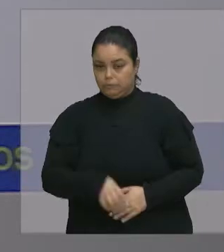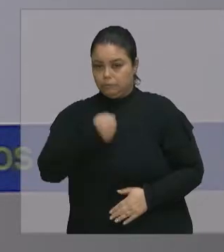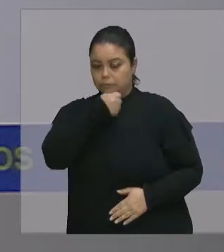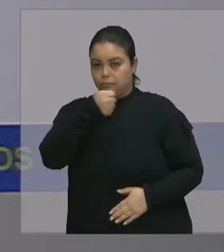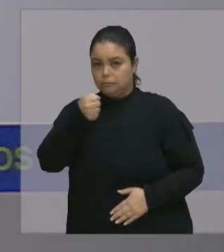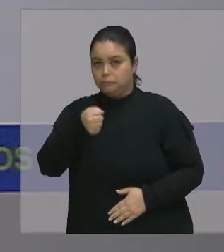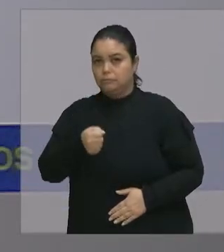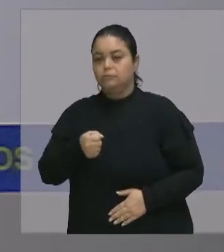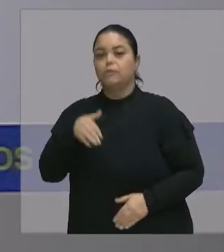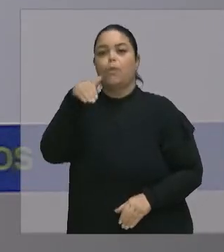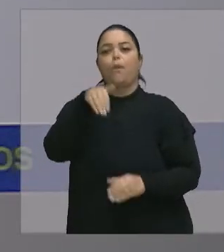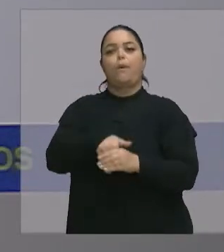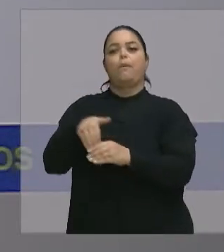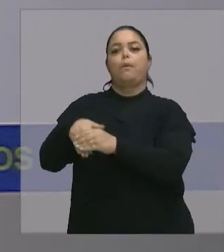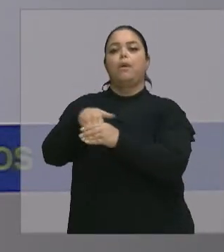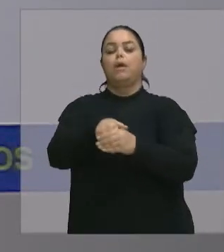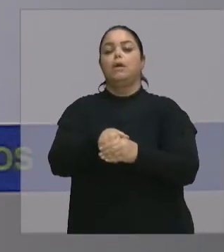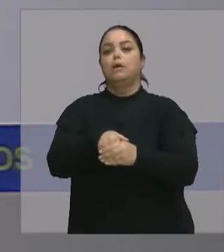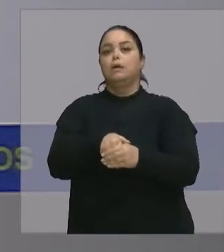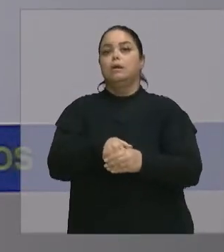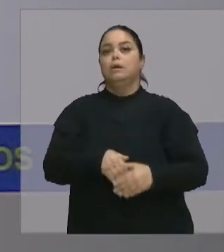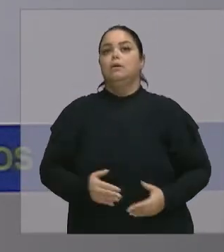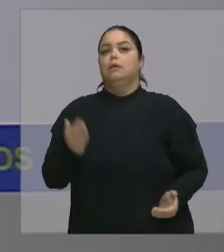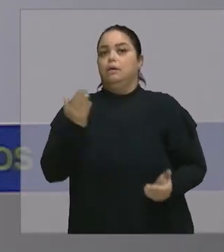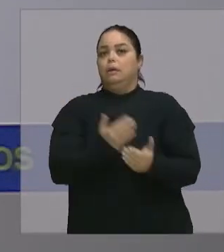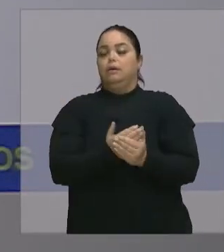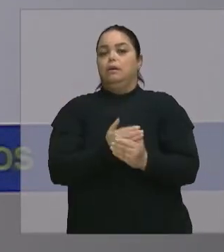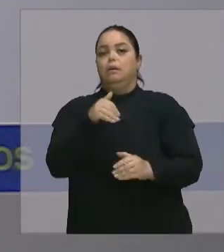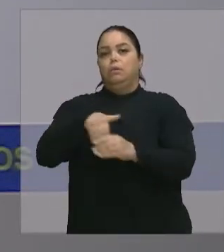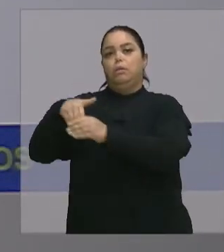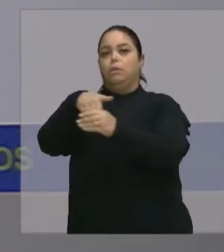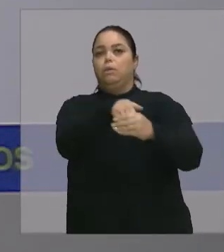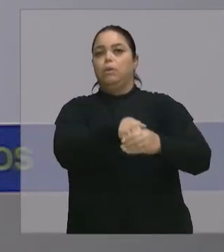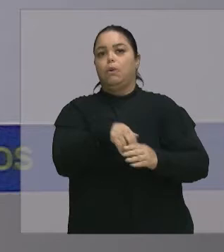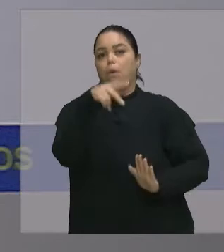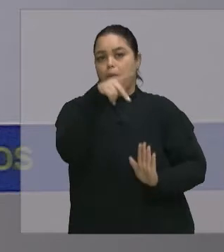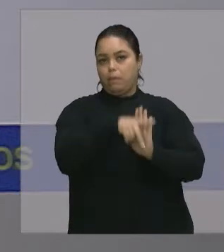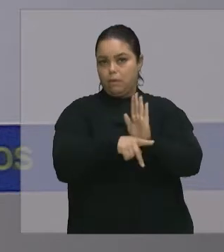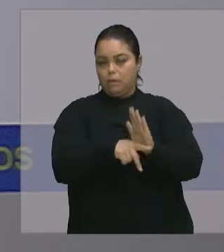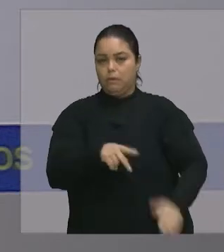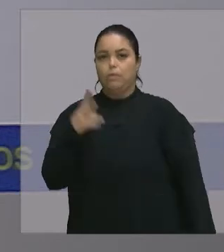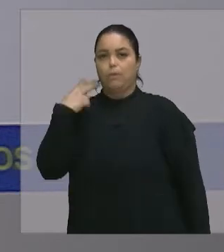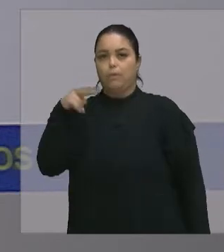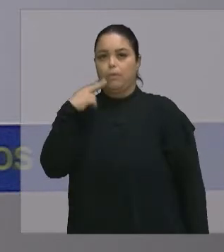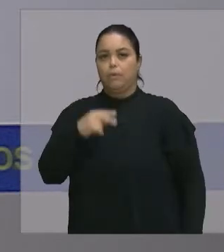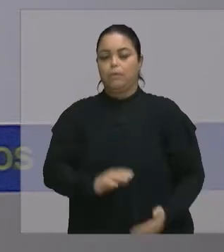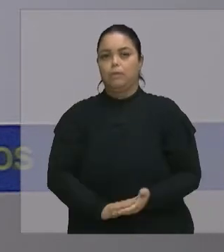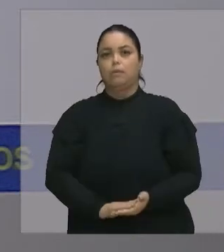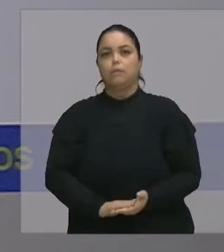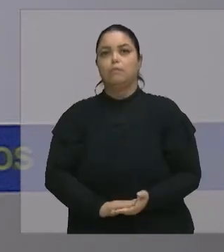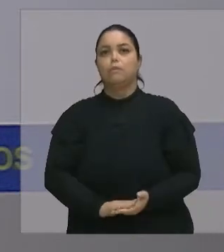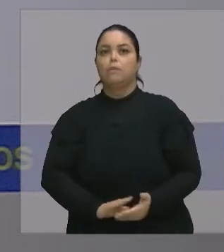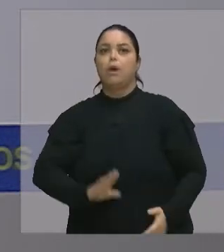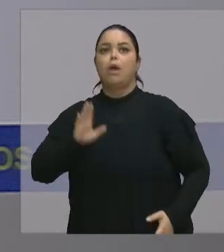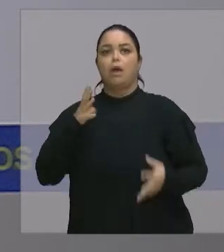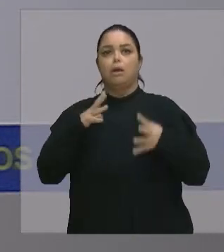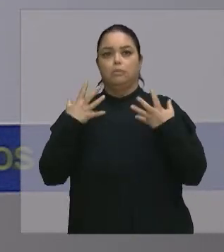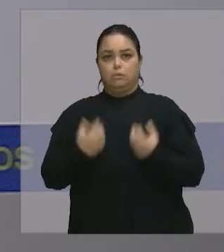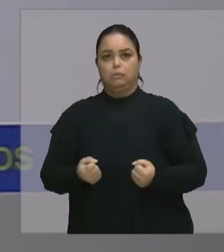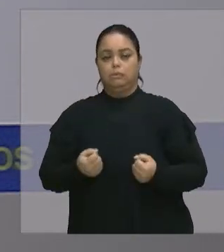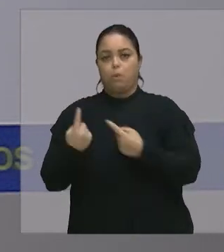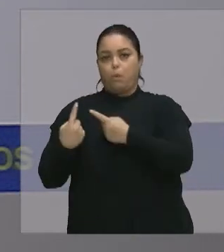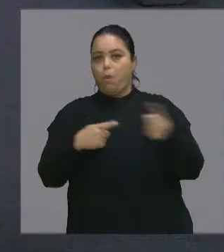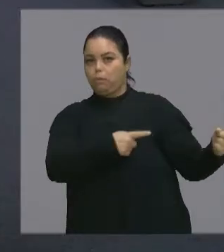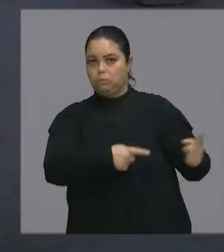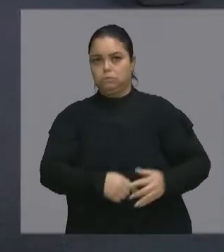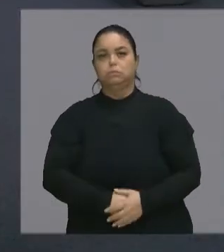Passaremos à votação do processo. Em votação, o projeto. Vereadores favoráveis permaneçam como estão e os contrários